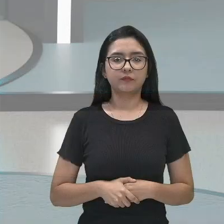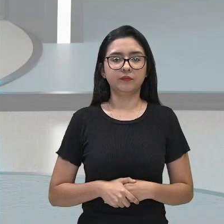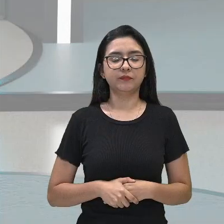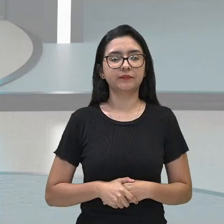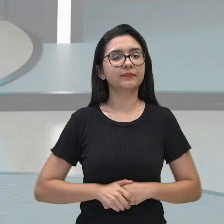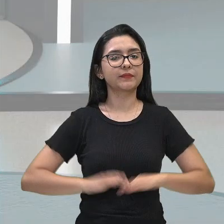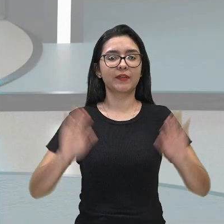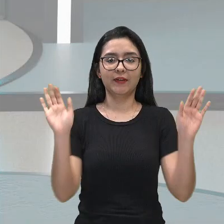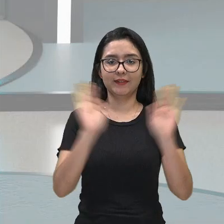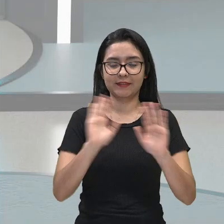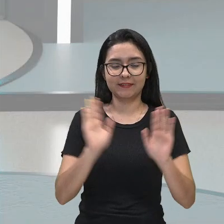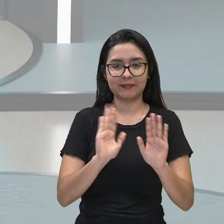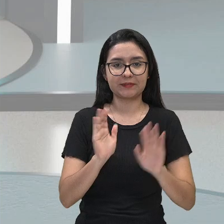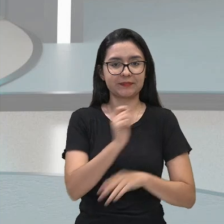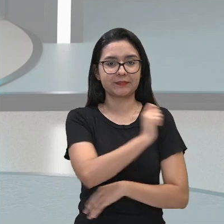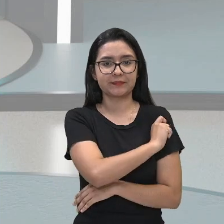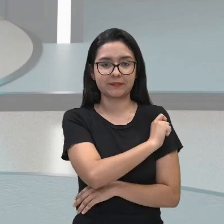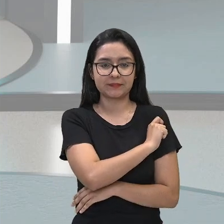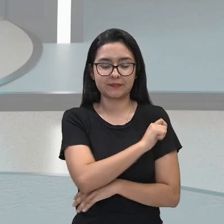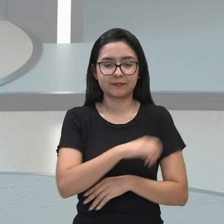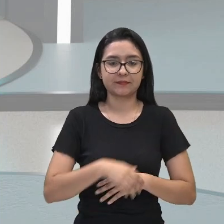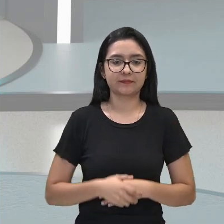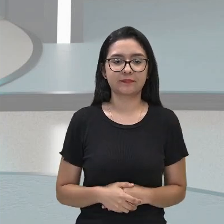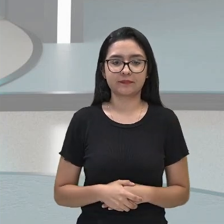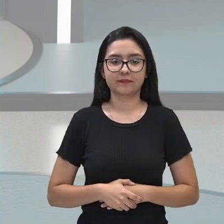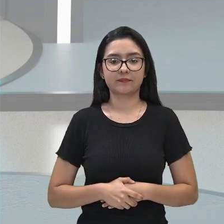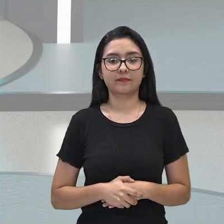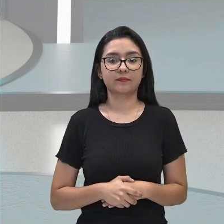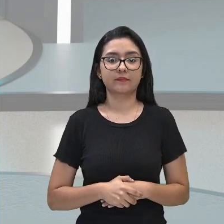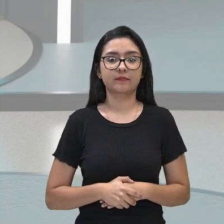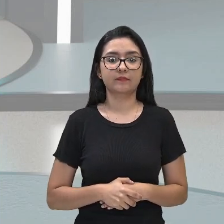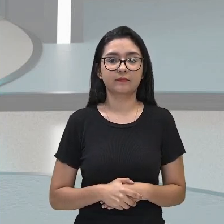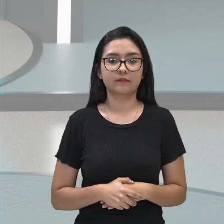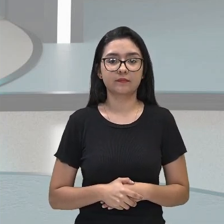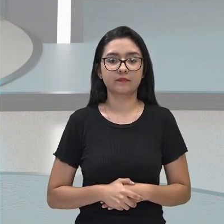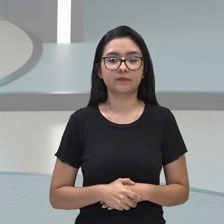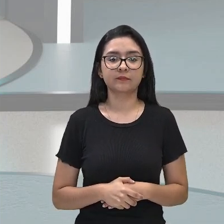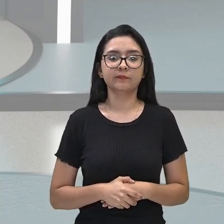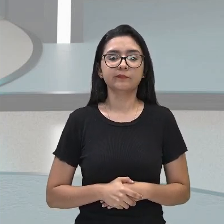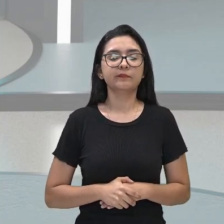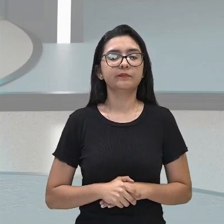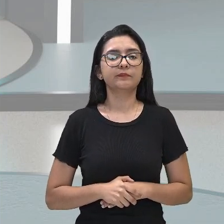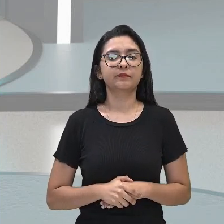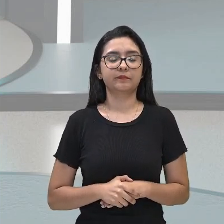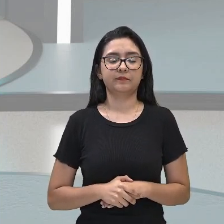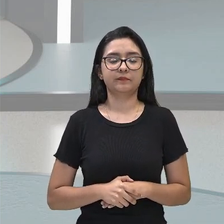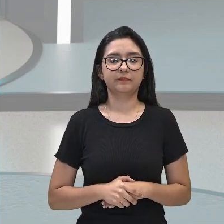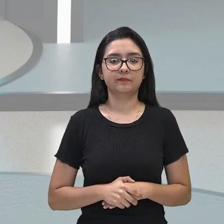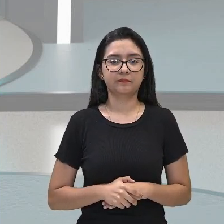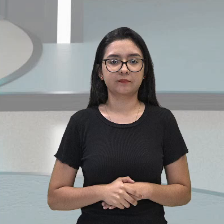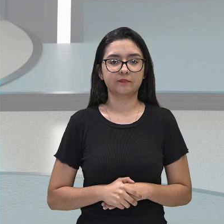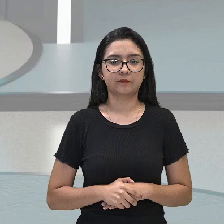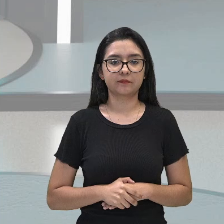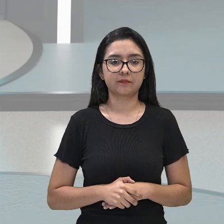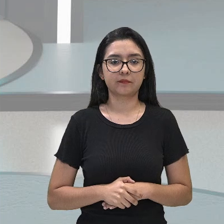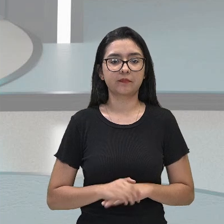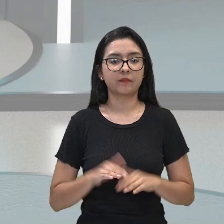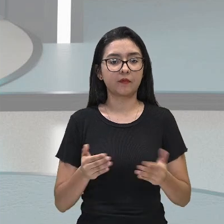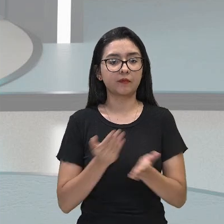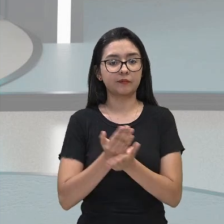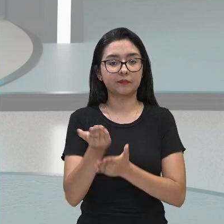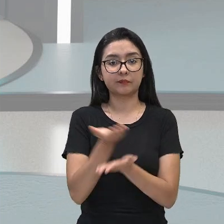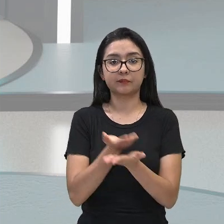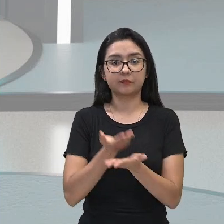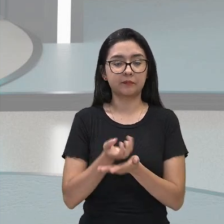Hola, mis queridos alumnos, ¿qué tal? Vamos a empezar nuestra clase. Sean todos muy bienvenidos.